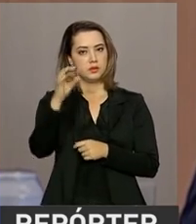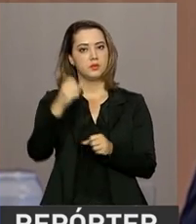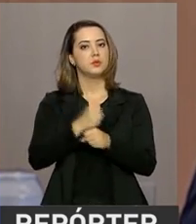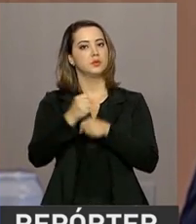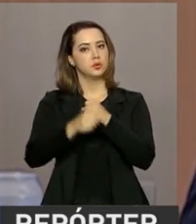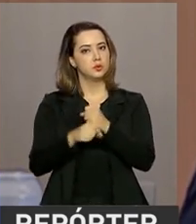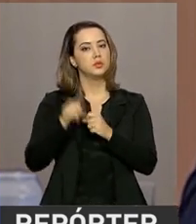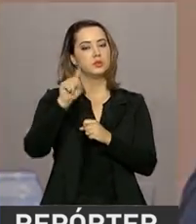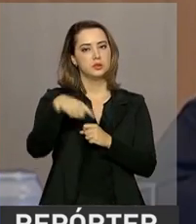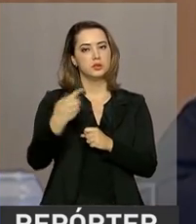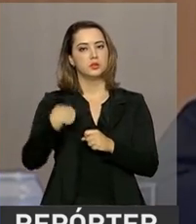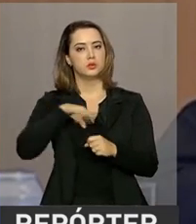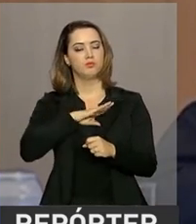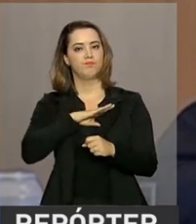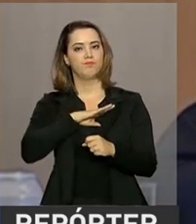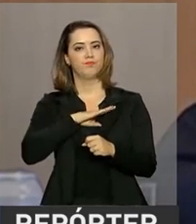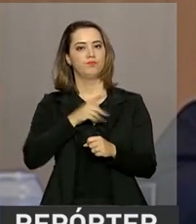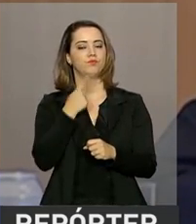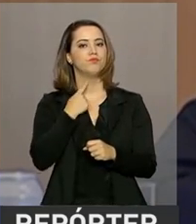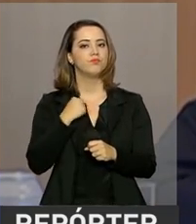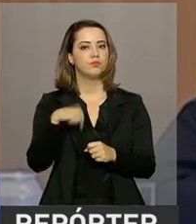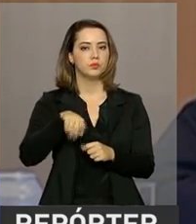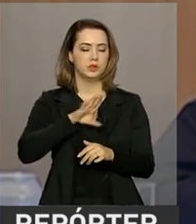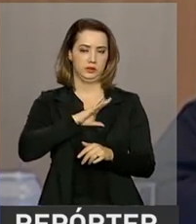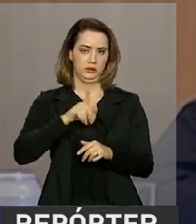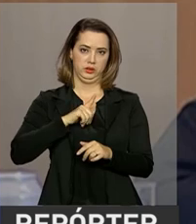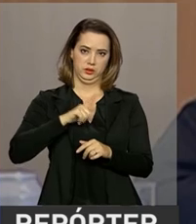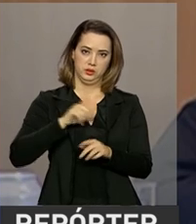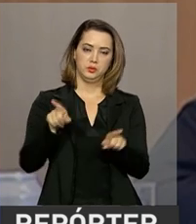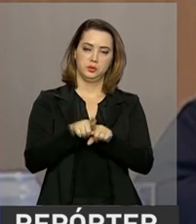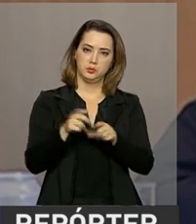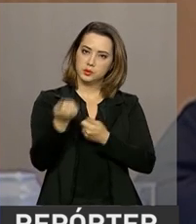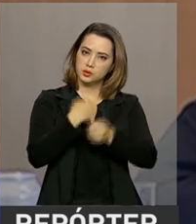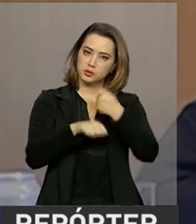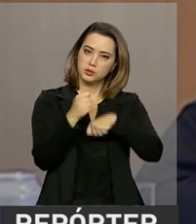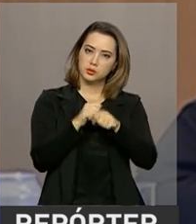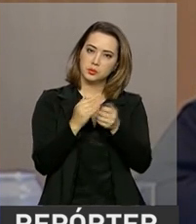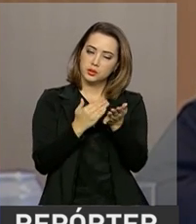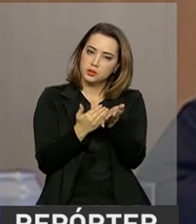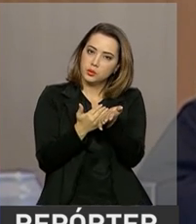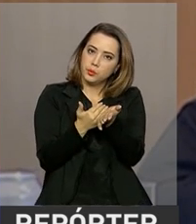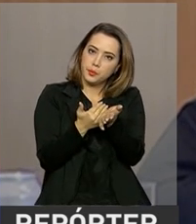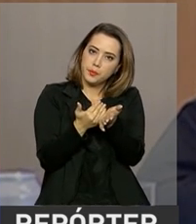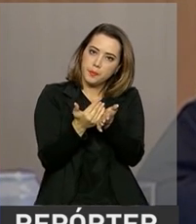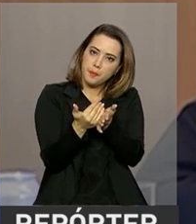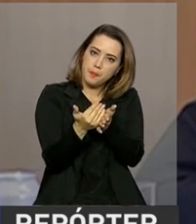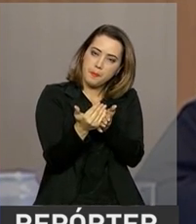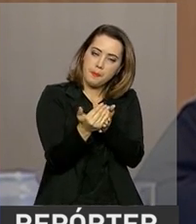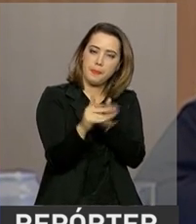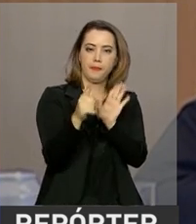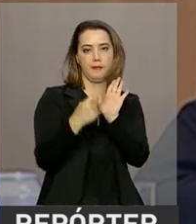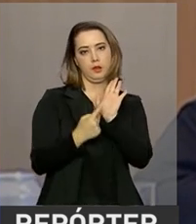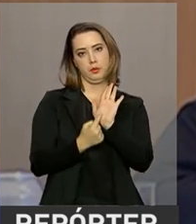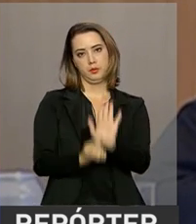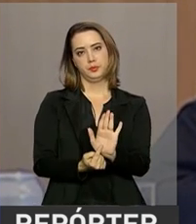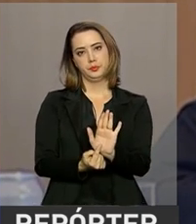nosso objetivo temos e uma economia que tá começando a mostrar